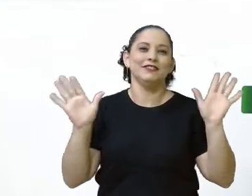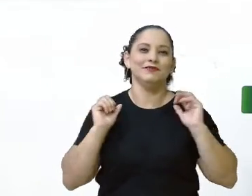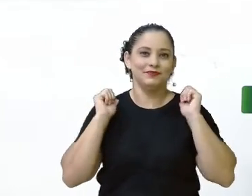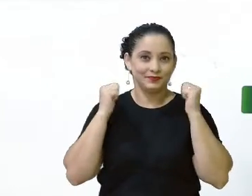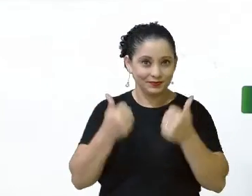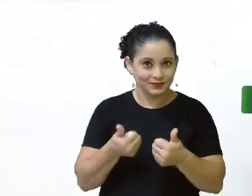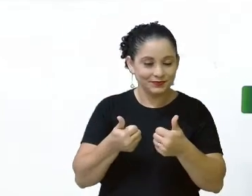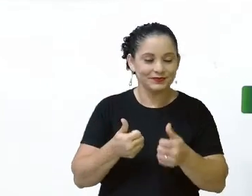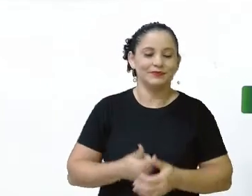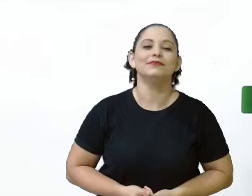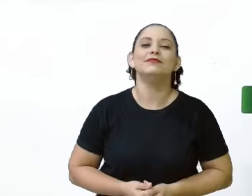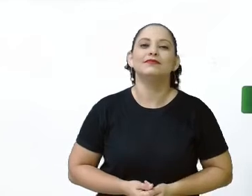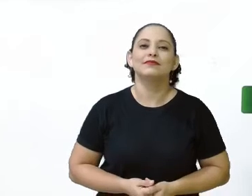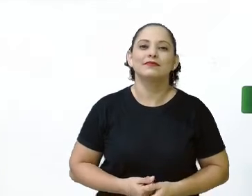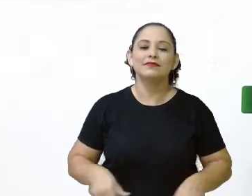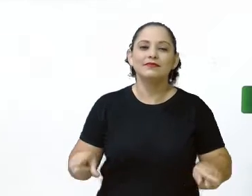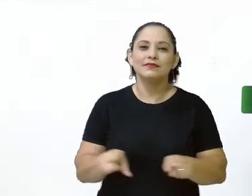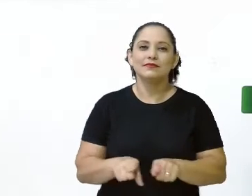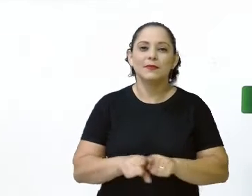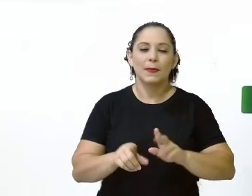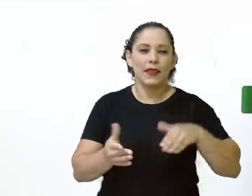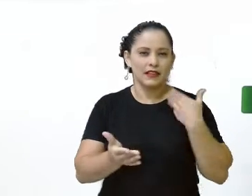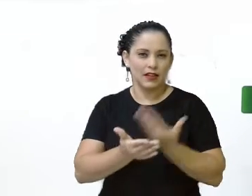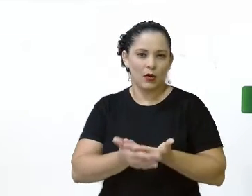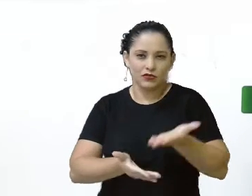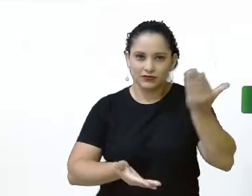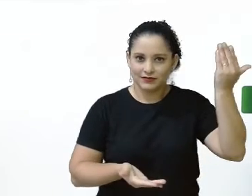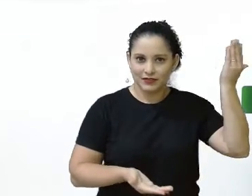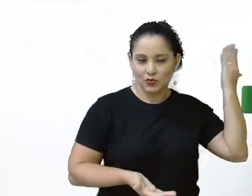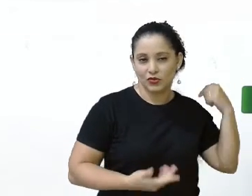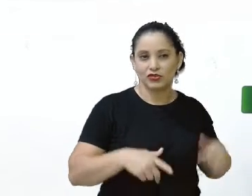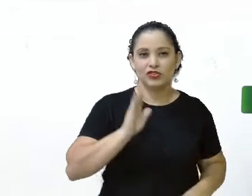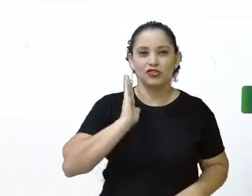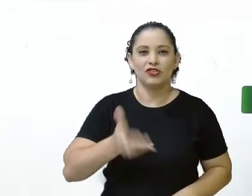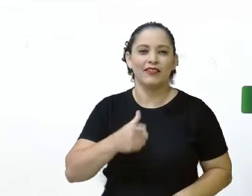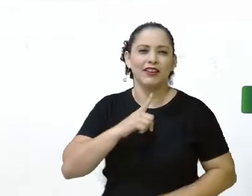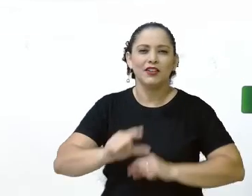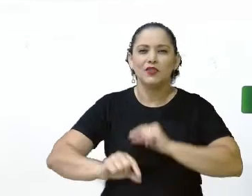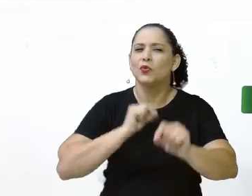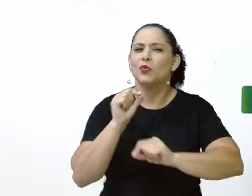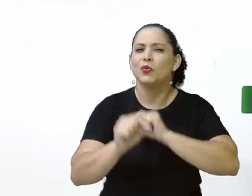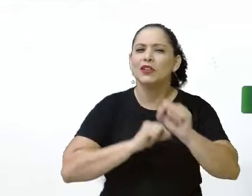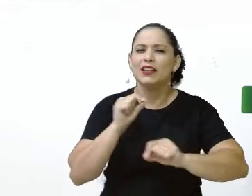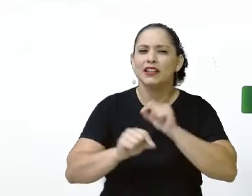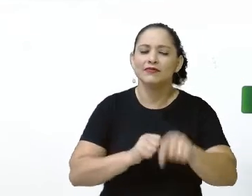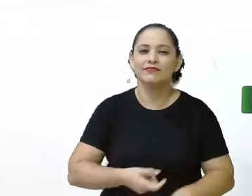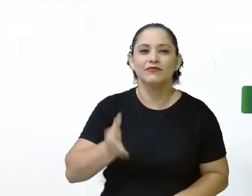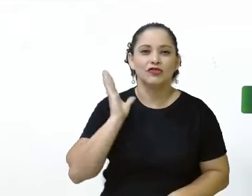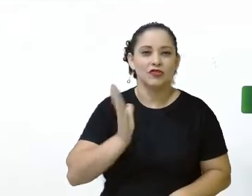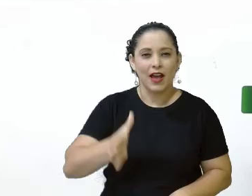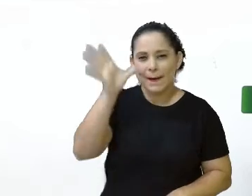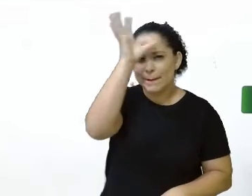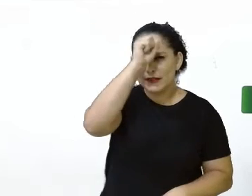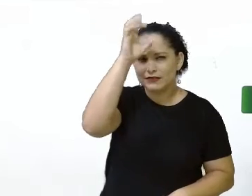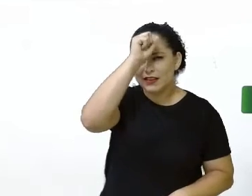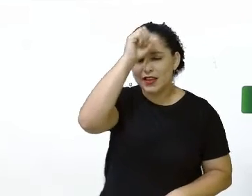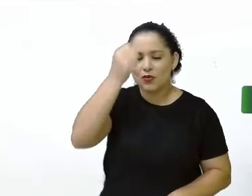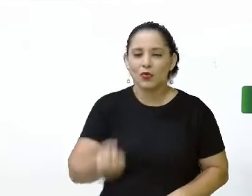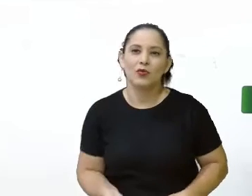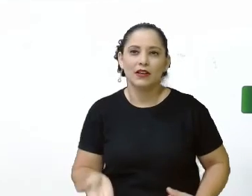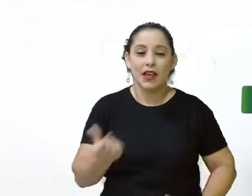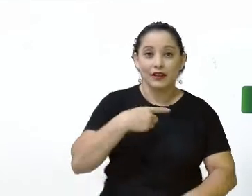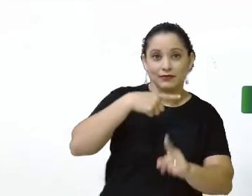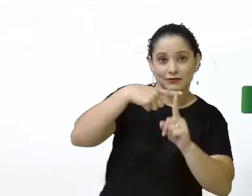né? Nas últimas aulas, a gente já aprendeu sobre adição, já aprendemos sobre